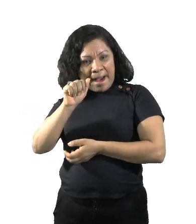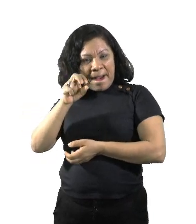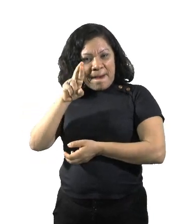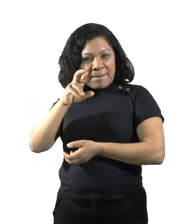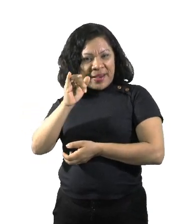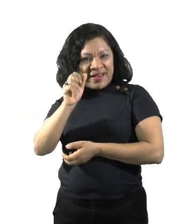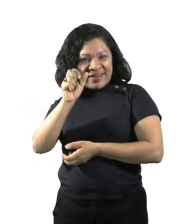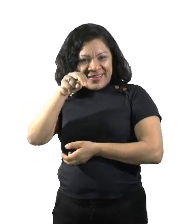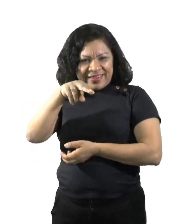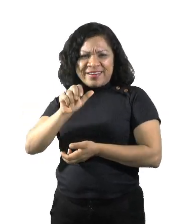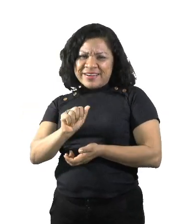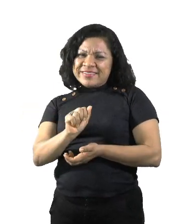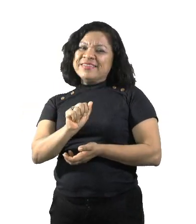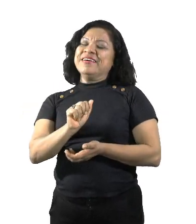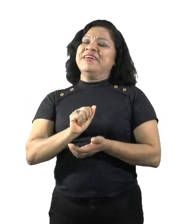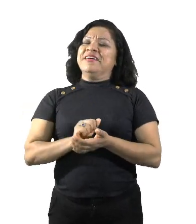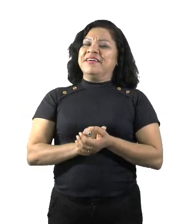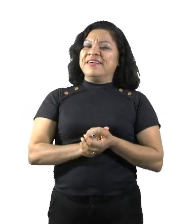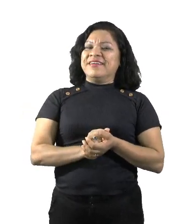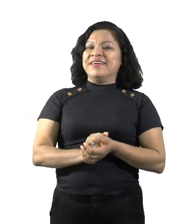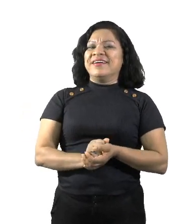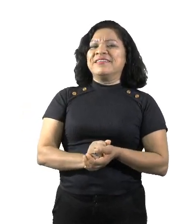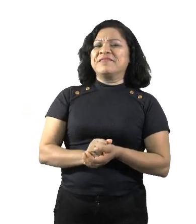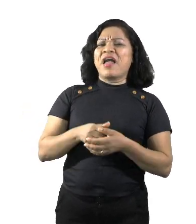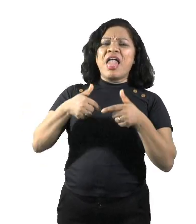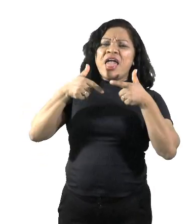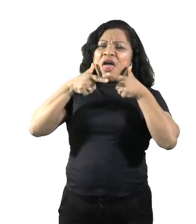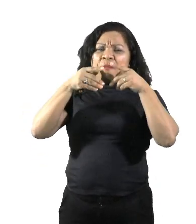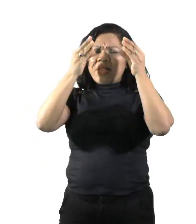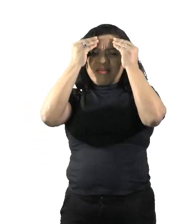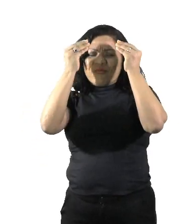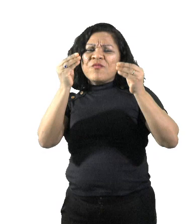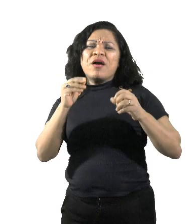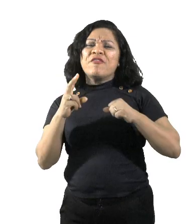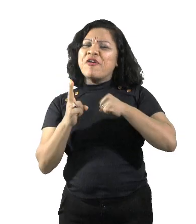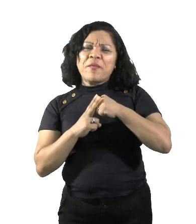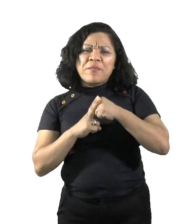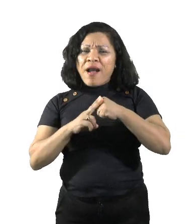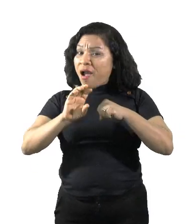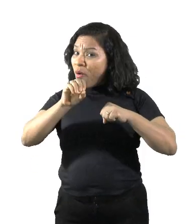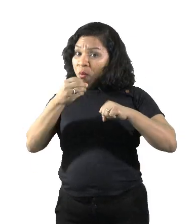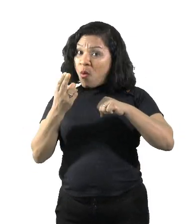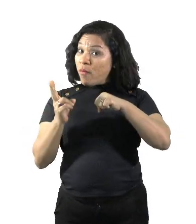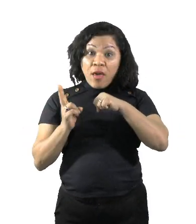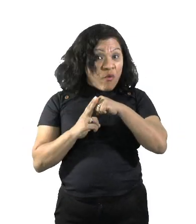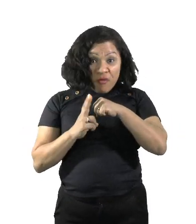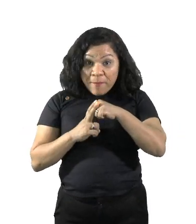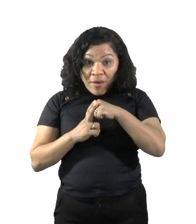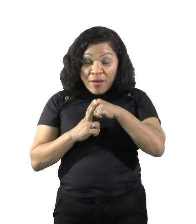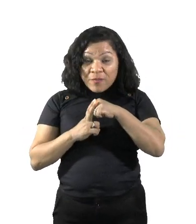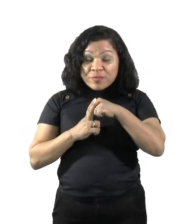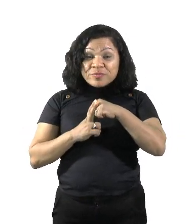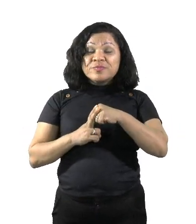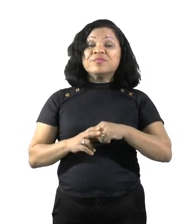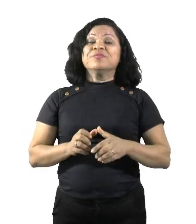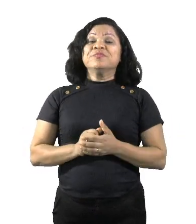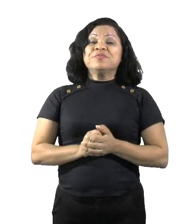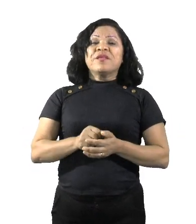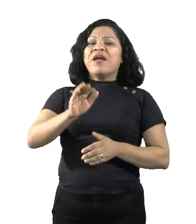acham? É uma linguagem verbal ou não verbal? Quantos de vocês acham que é uma linguagem verbal? Levanta a mão.